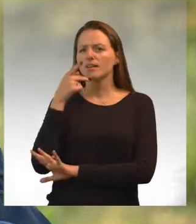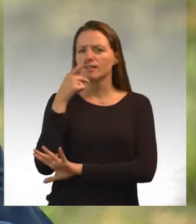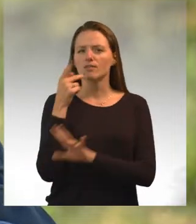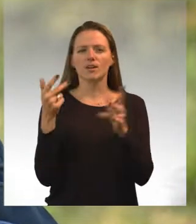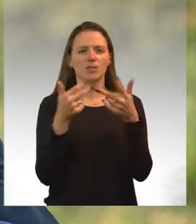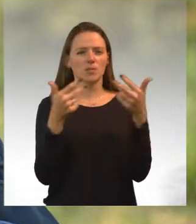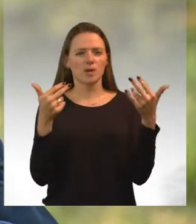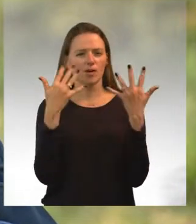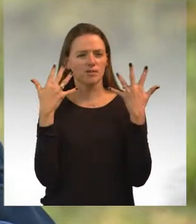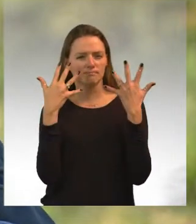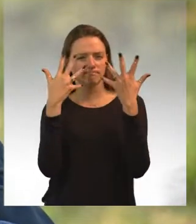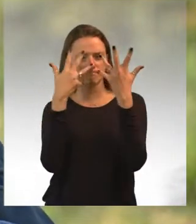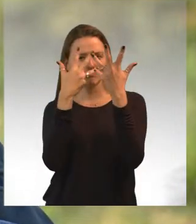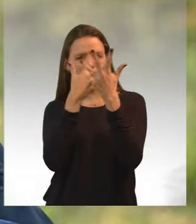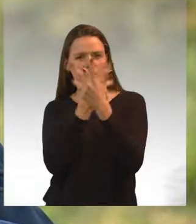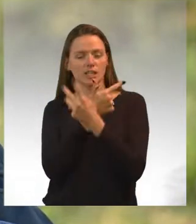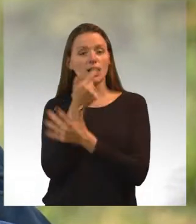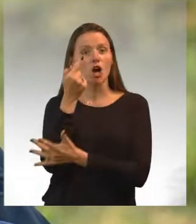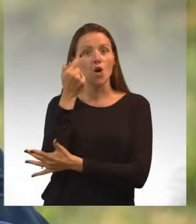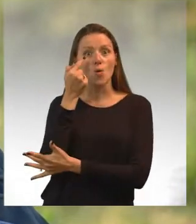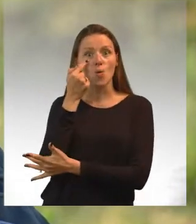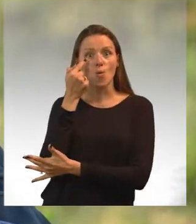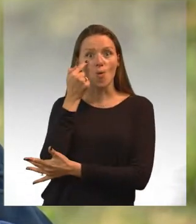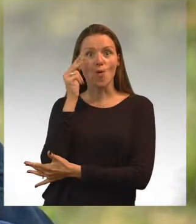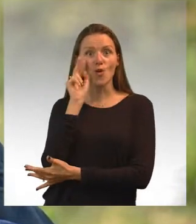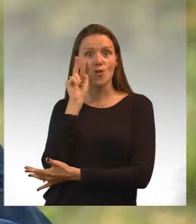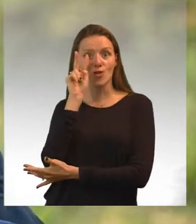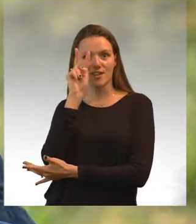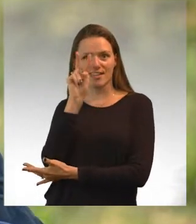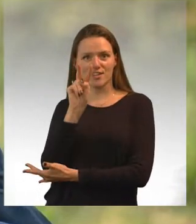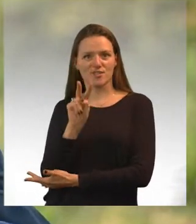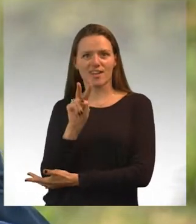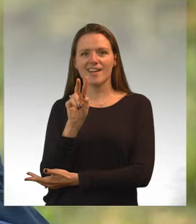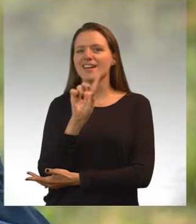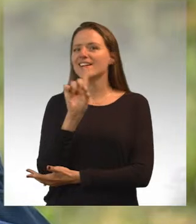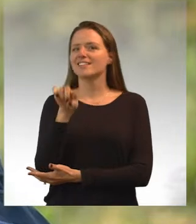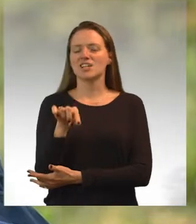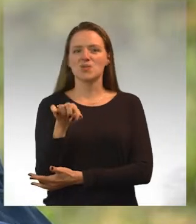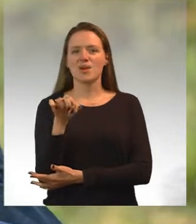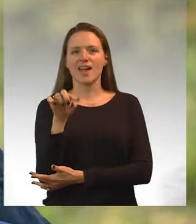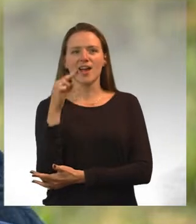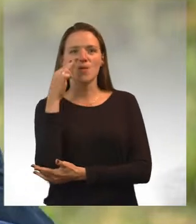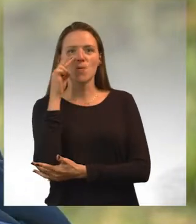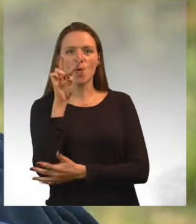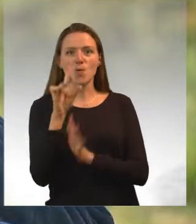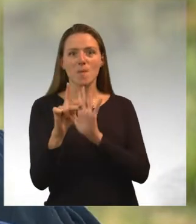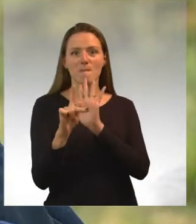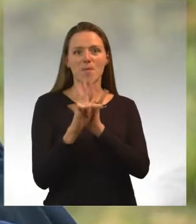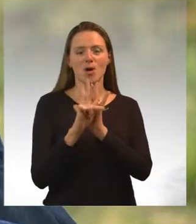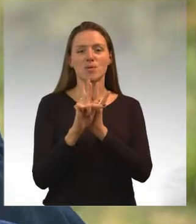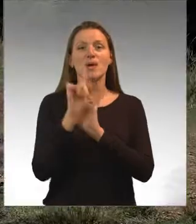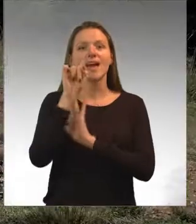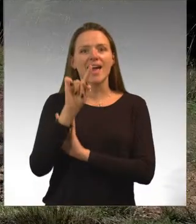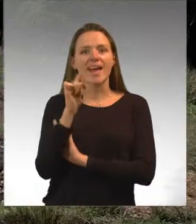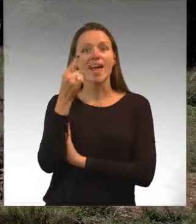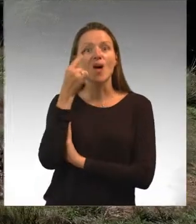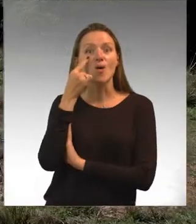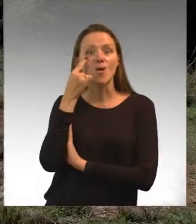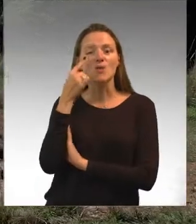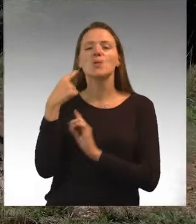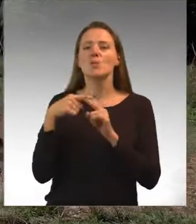bonita. O olho que te vê não é olho porque te vê, é olho porque tu vês.